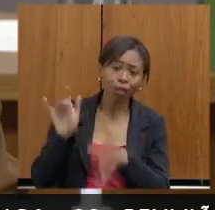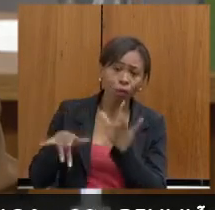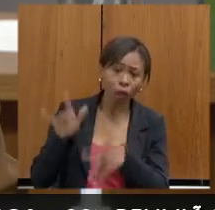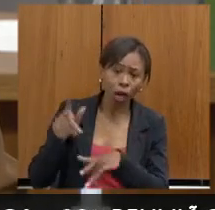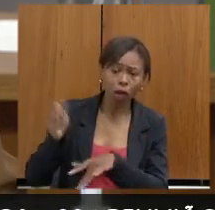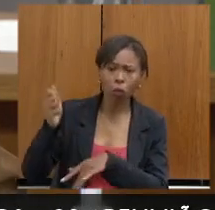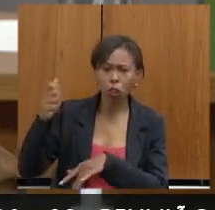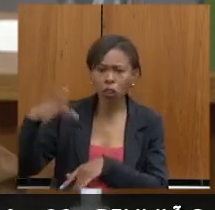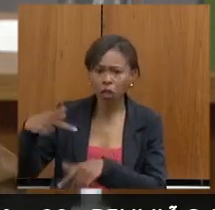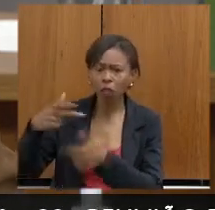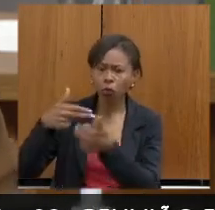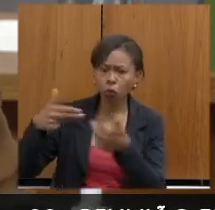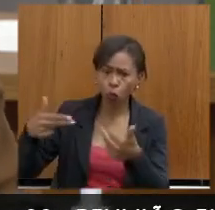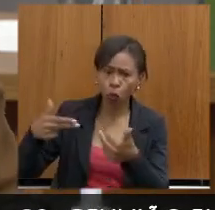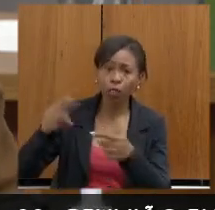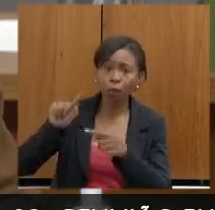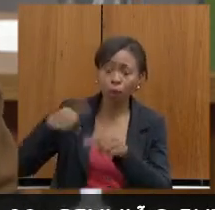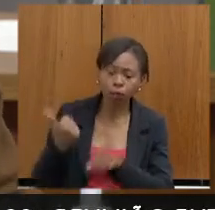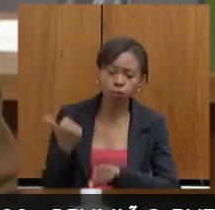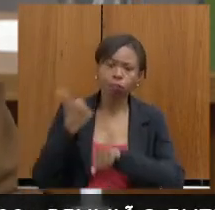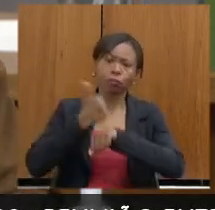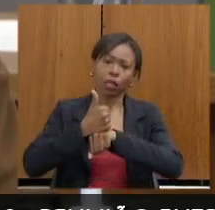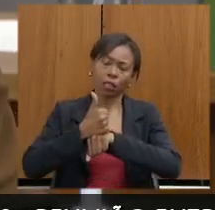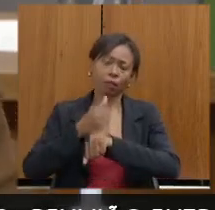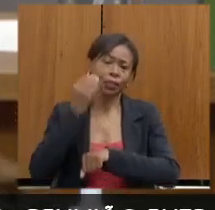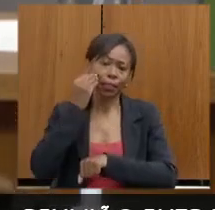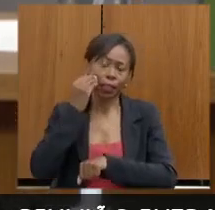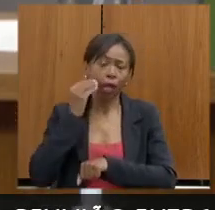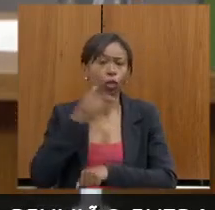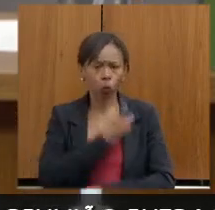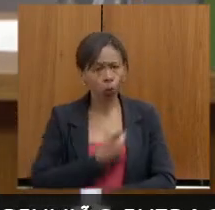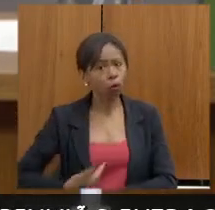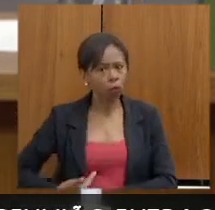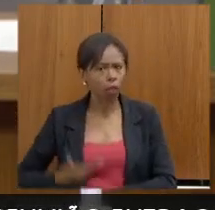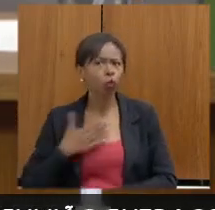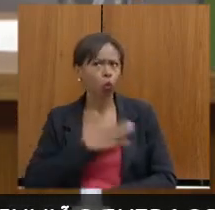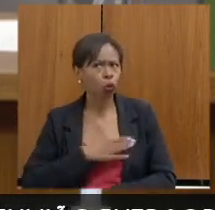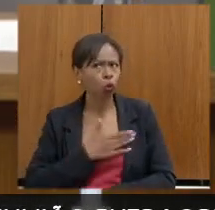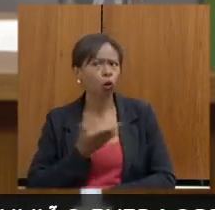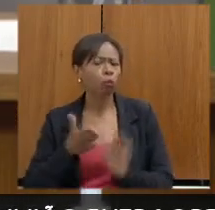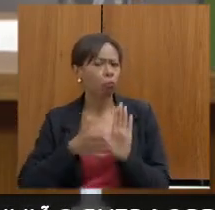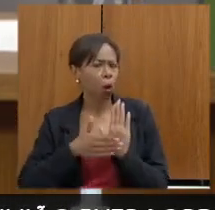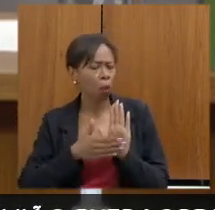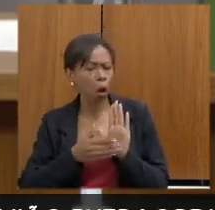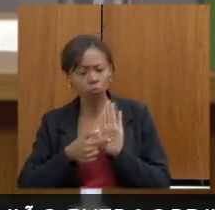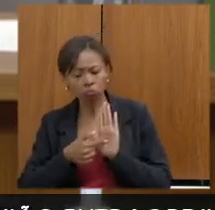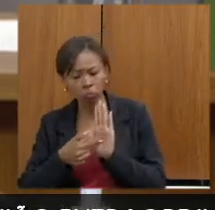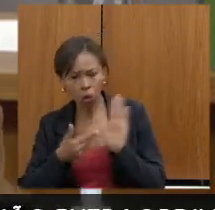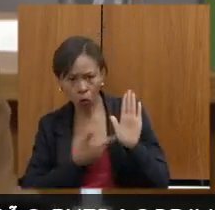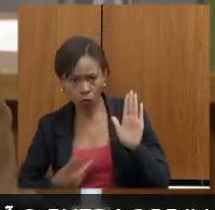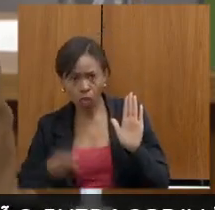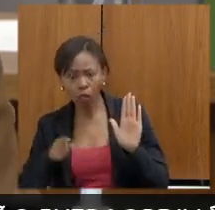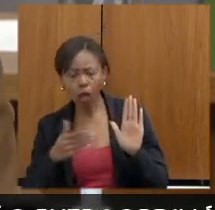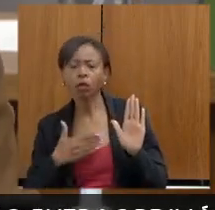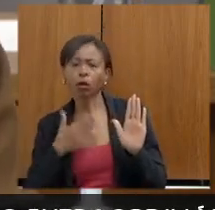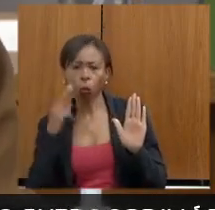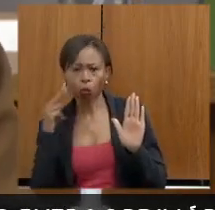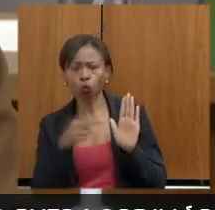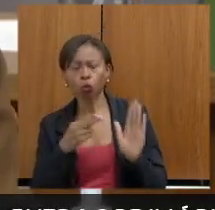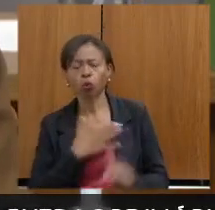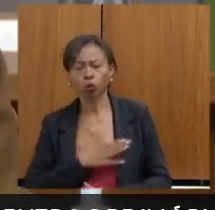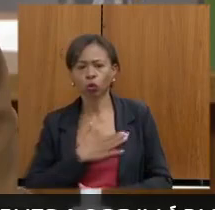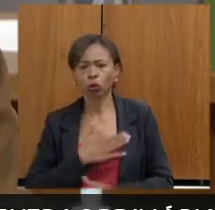e a gente vai buscar Supreme isso e o governo gostou da proposta que a gente fez e ta e ta para finalizar esse projeto